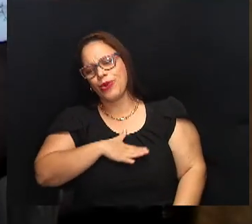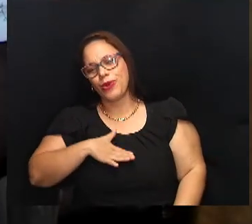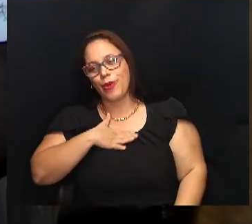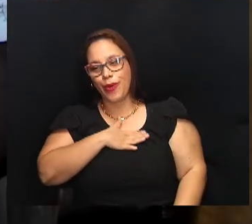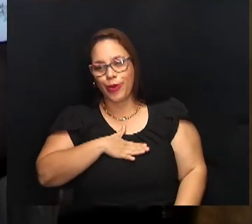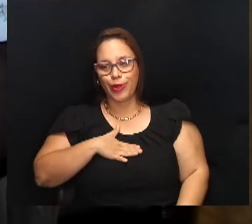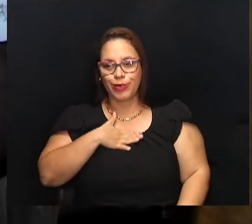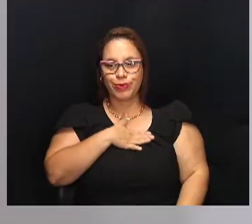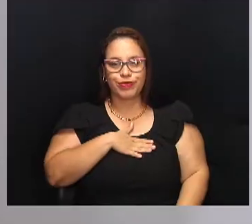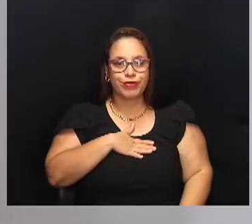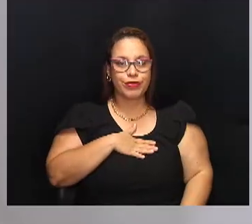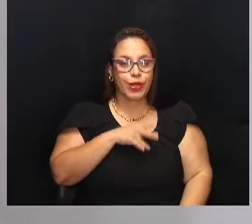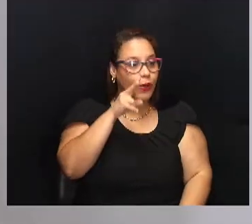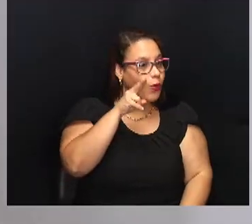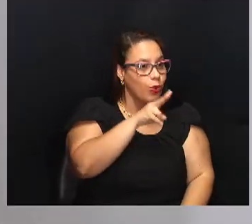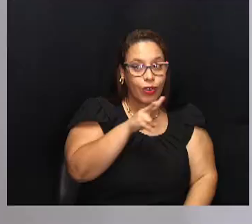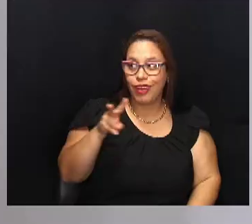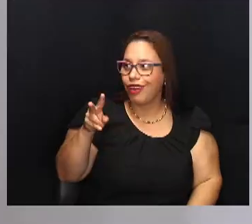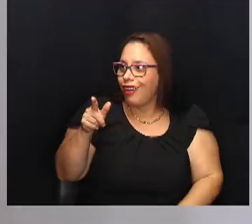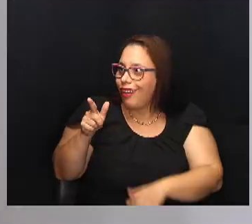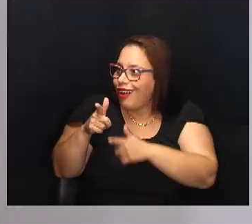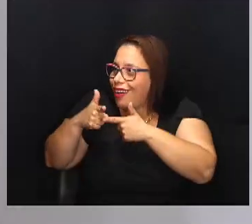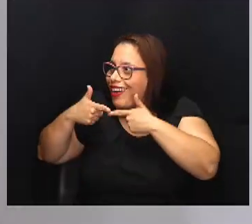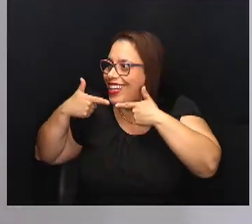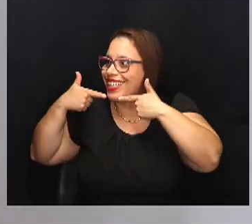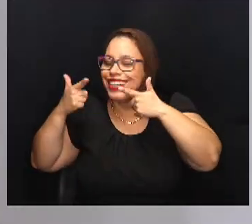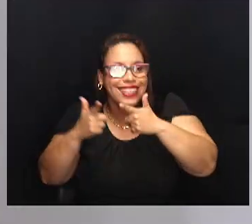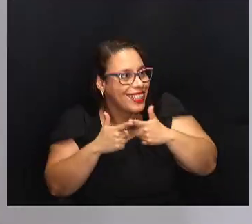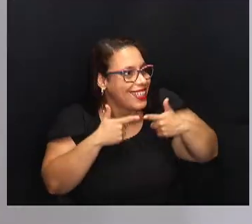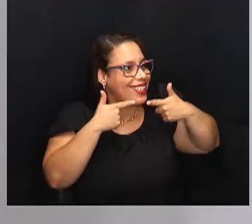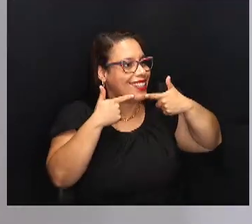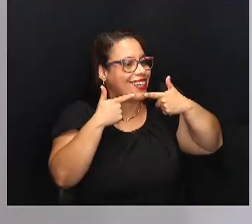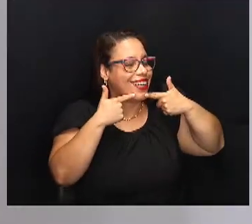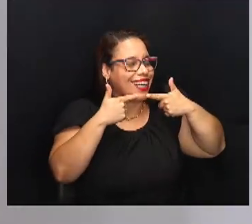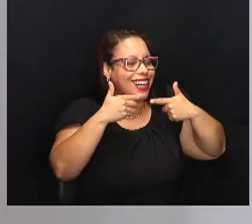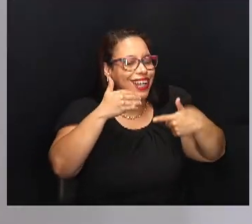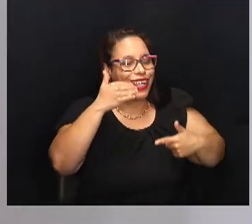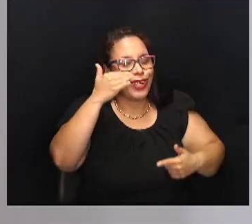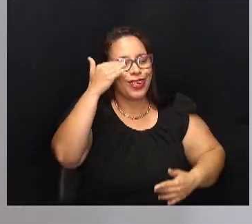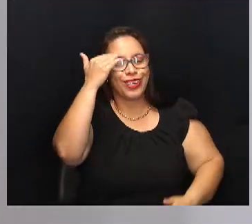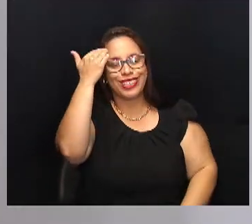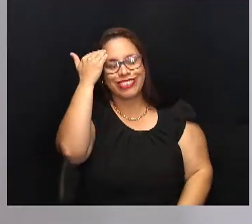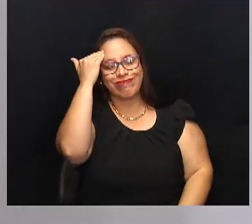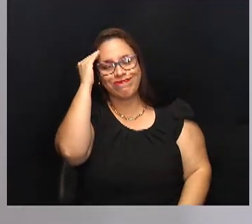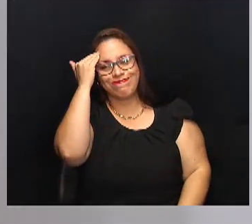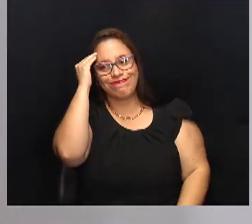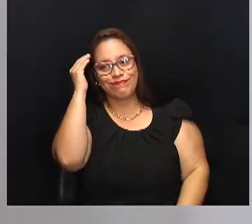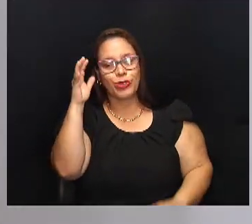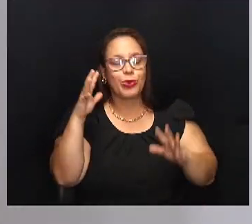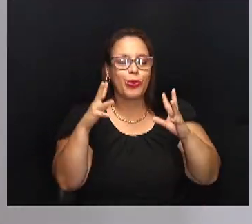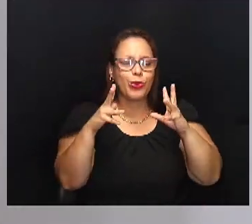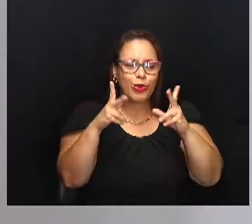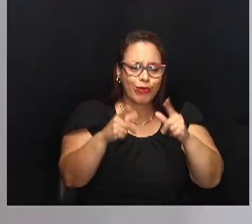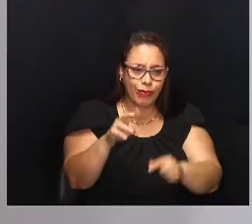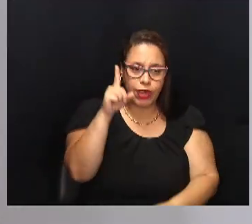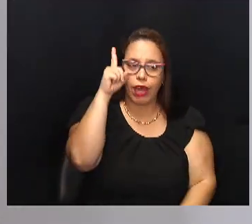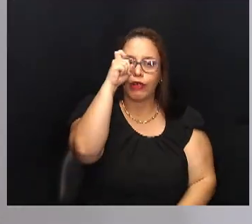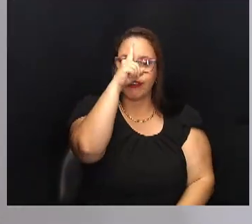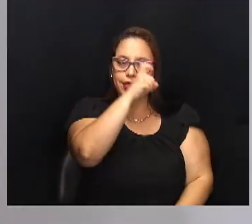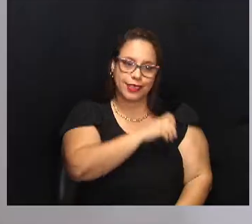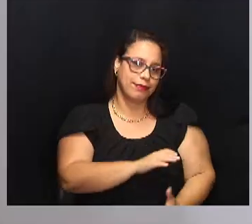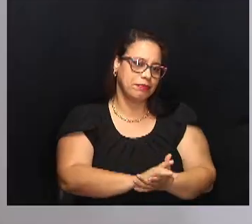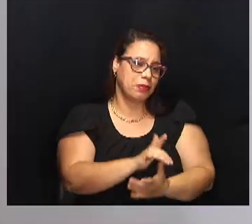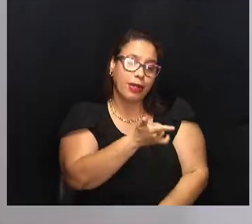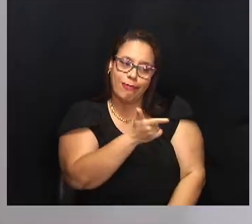quando da atividade, é quando eu vejo eles sorrindo. Porque essa hora eu entendi que tudo que é difícil, naquele momento, não